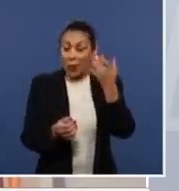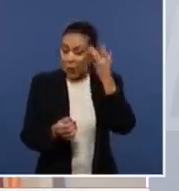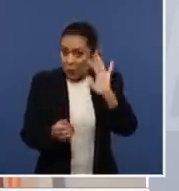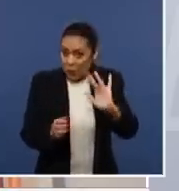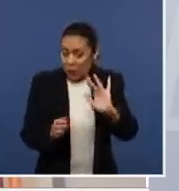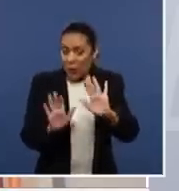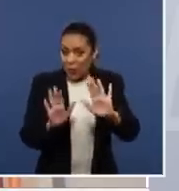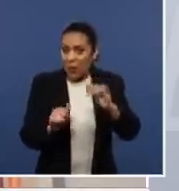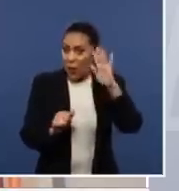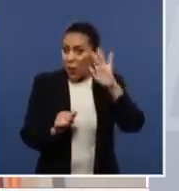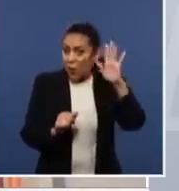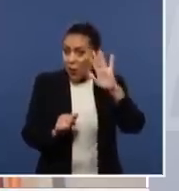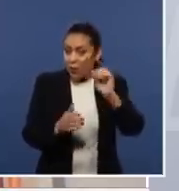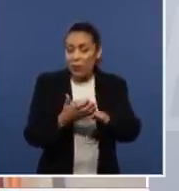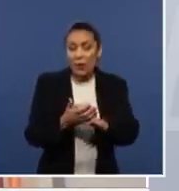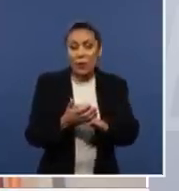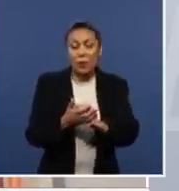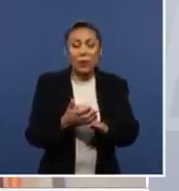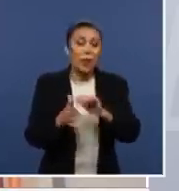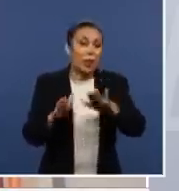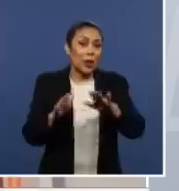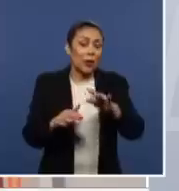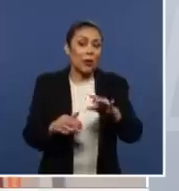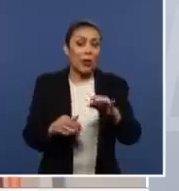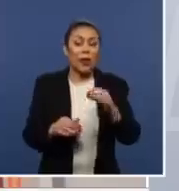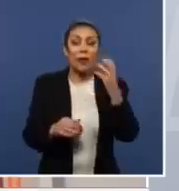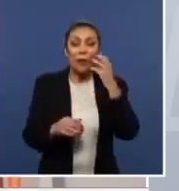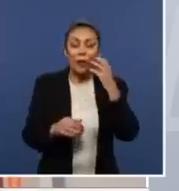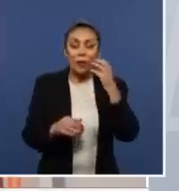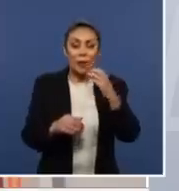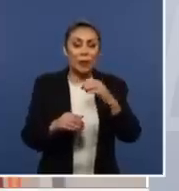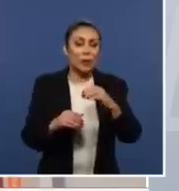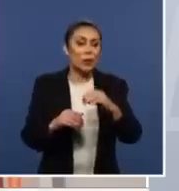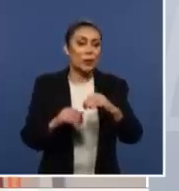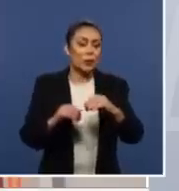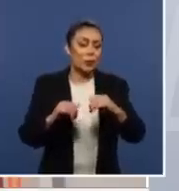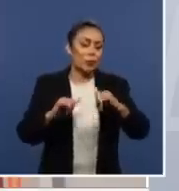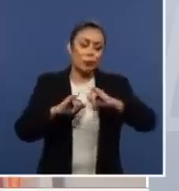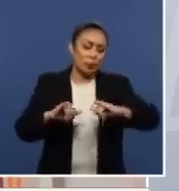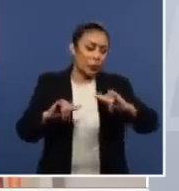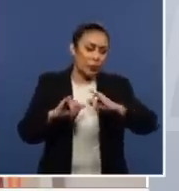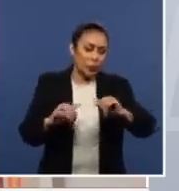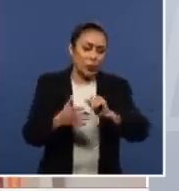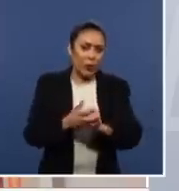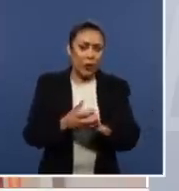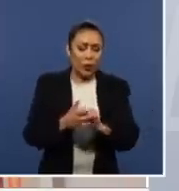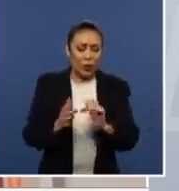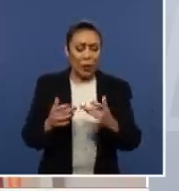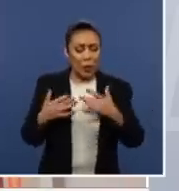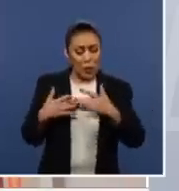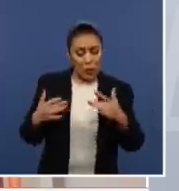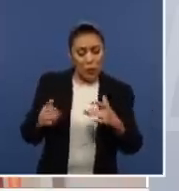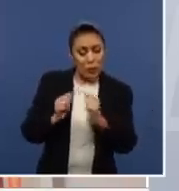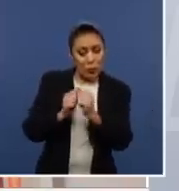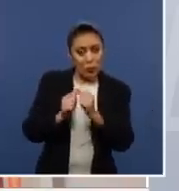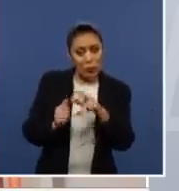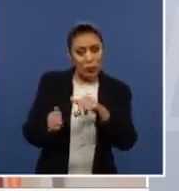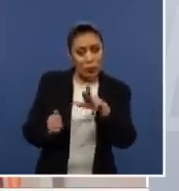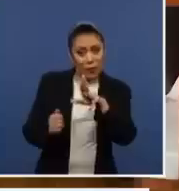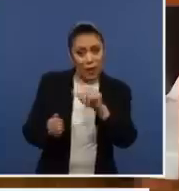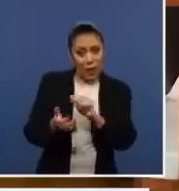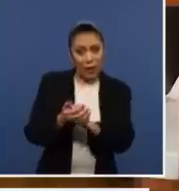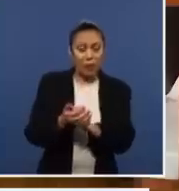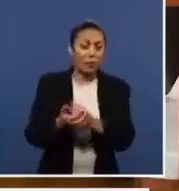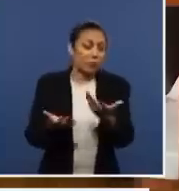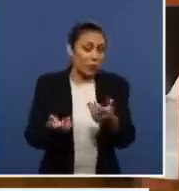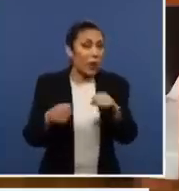sei, imagino que o Tarcísio vá soltar uma nota se solidarizando com a Vera, Não basta repudiando. soltar nota. Não basta